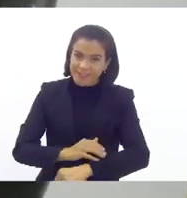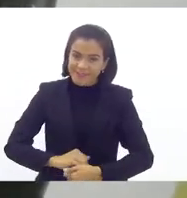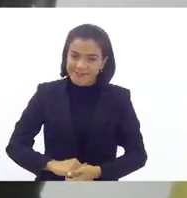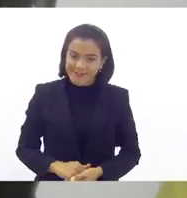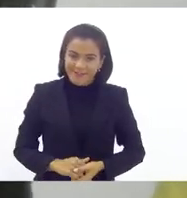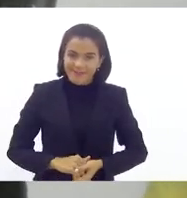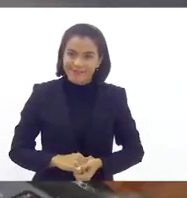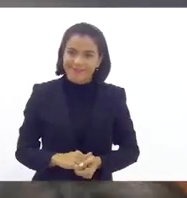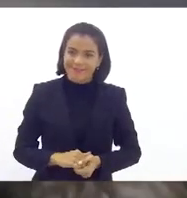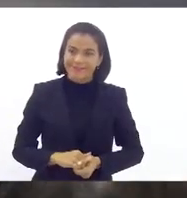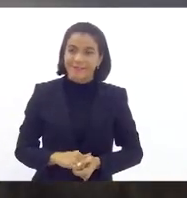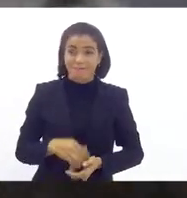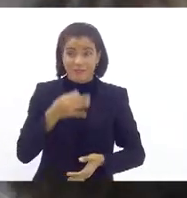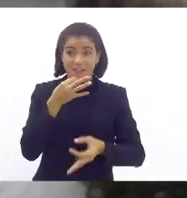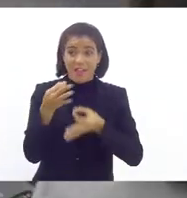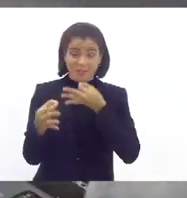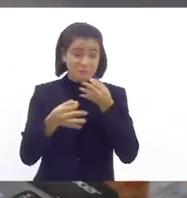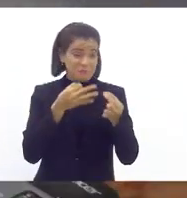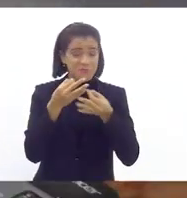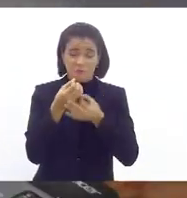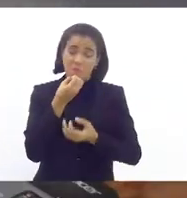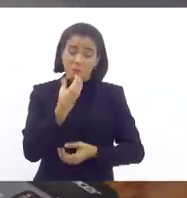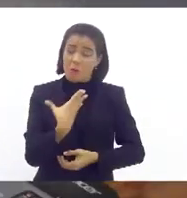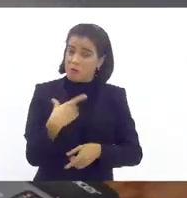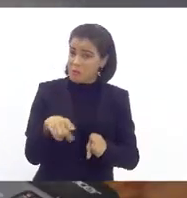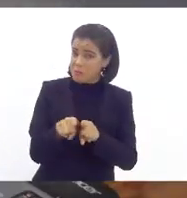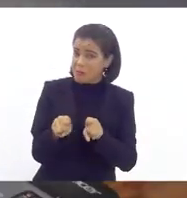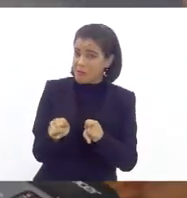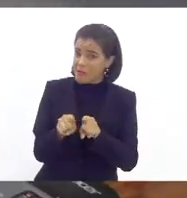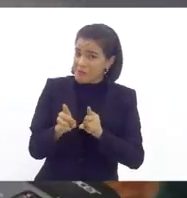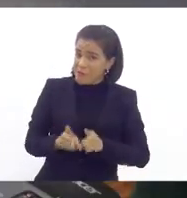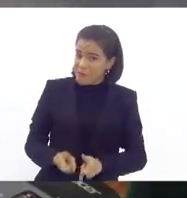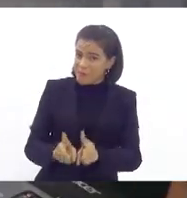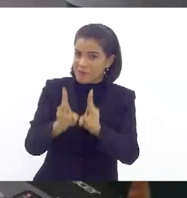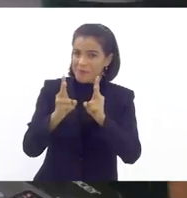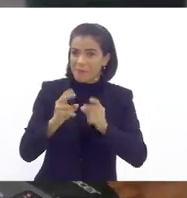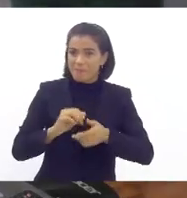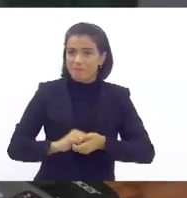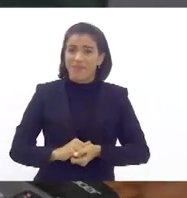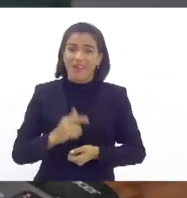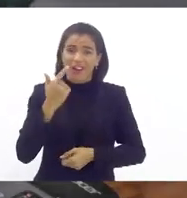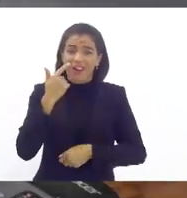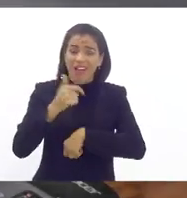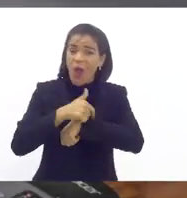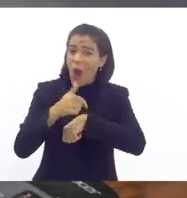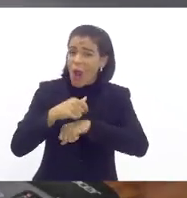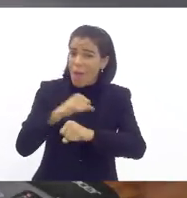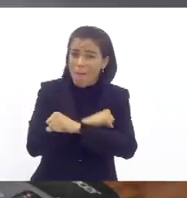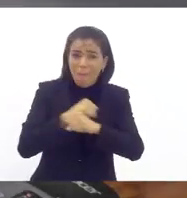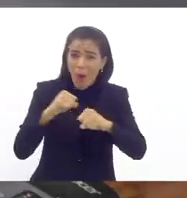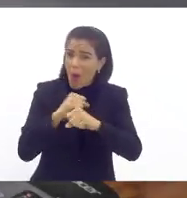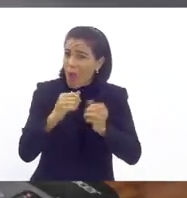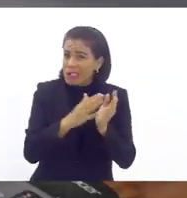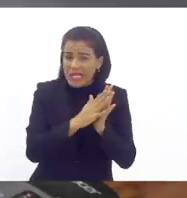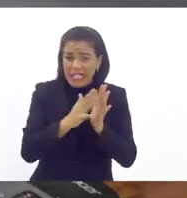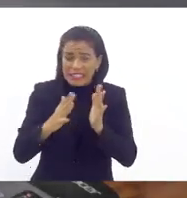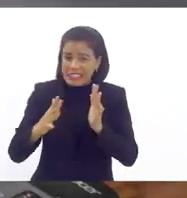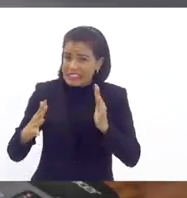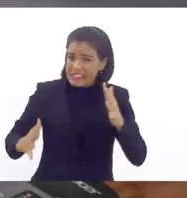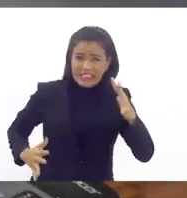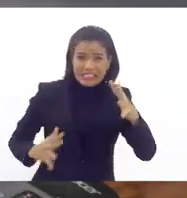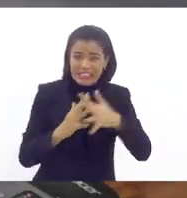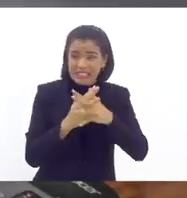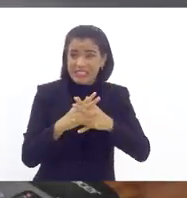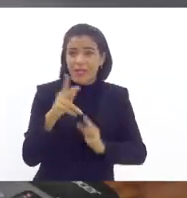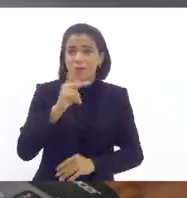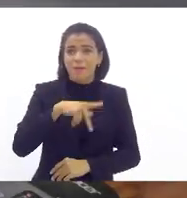Boa, muito boa. E as sugestões são muito boas também. boas também. Vamos dar sequência. Olha, pessoal, a gente já estouramos o nosso horário. Nós temos aqui